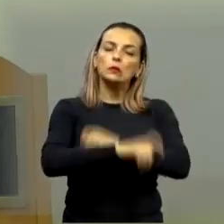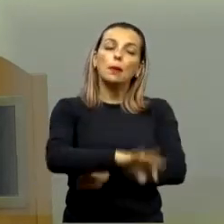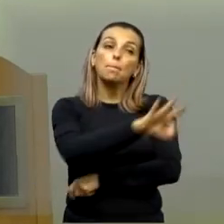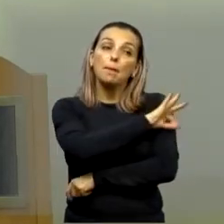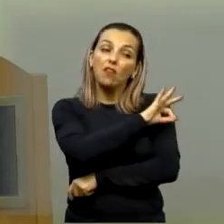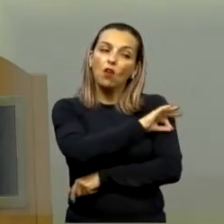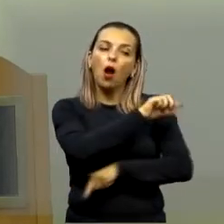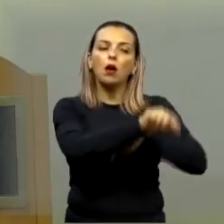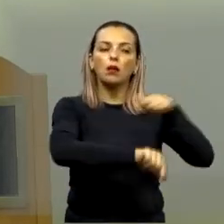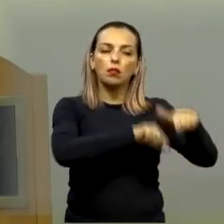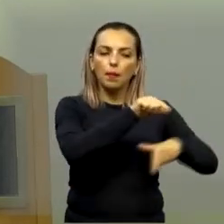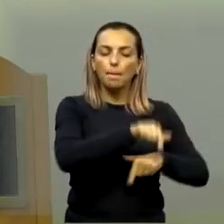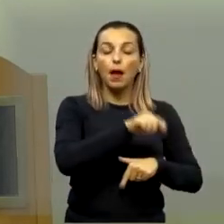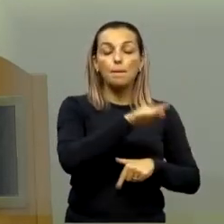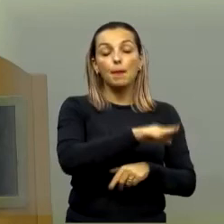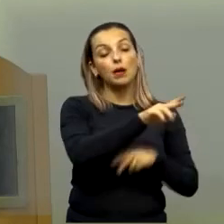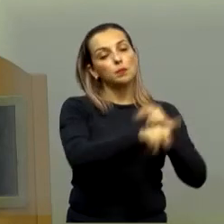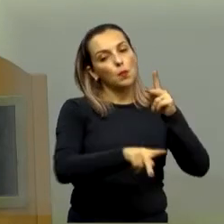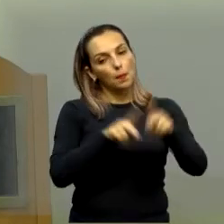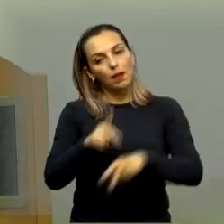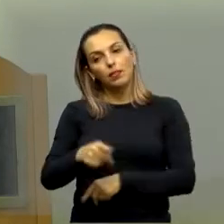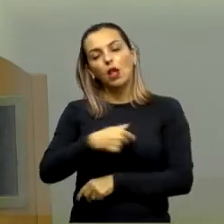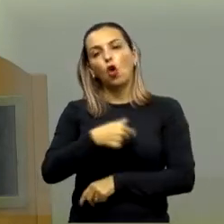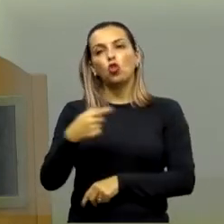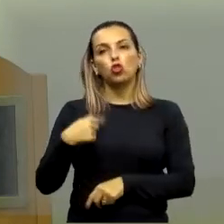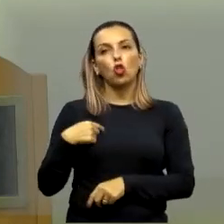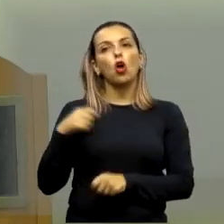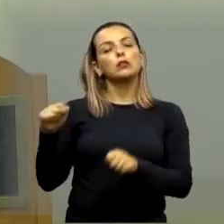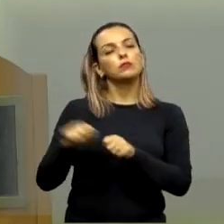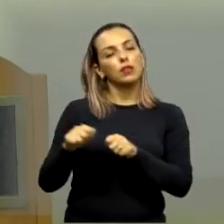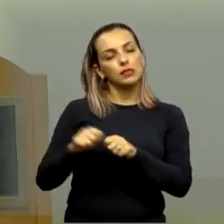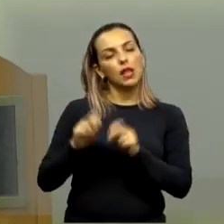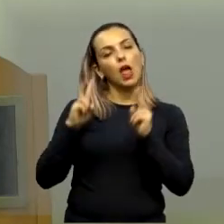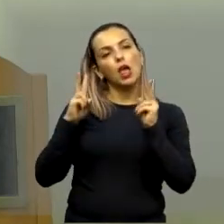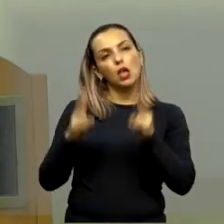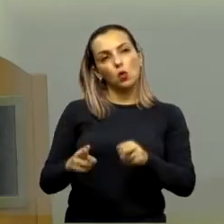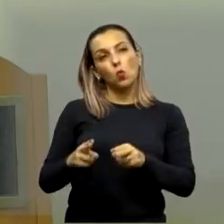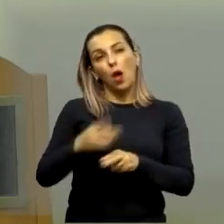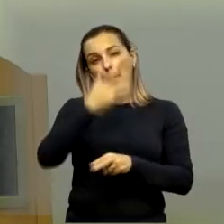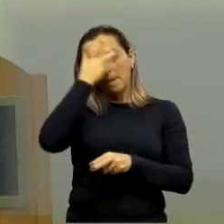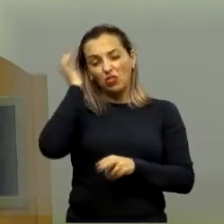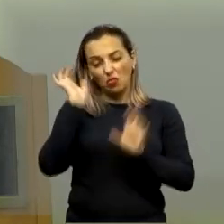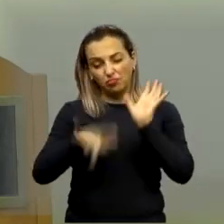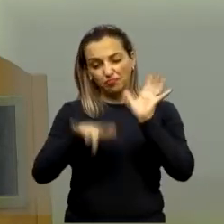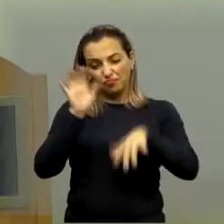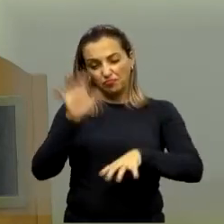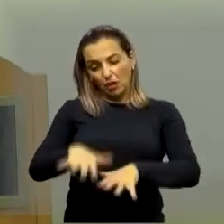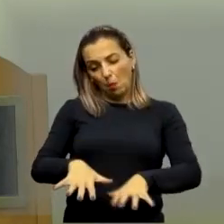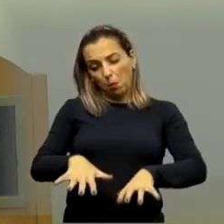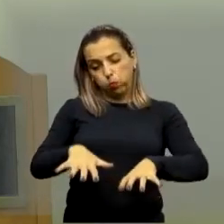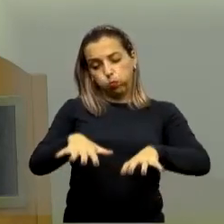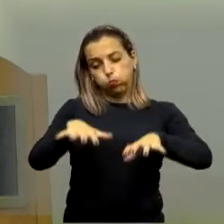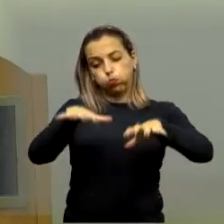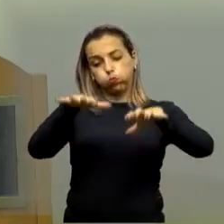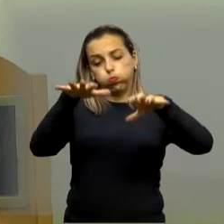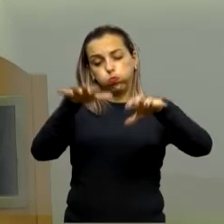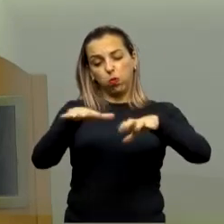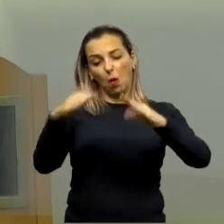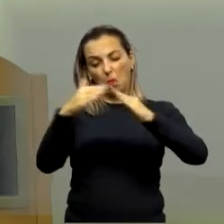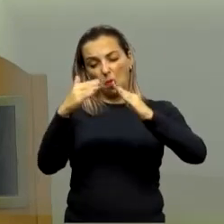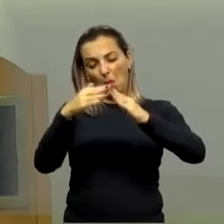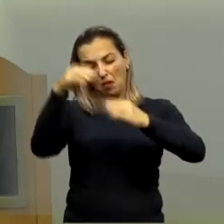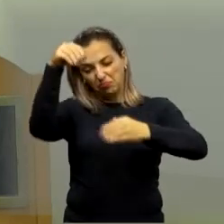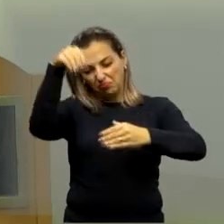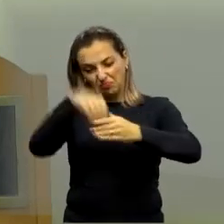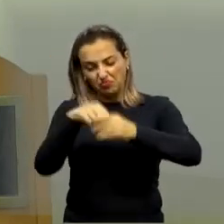dela mas nós temos que fazer a nossa essas pessoas que acumuladores que vai deixando um coisas e coisas dentro de casa não o e